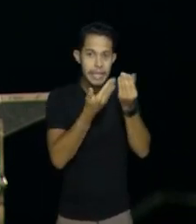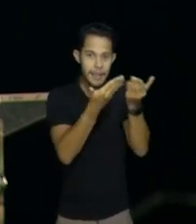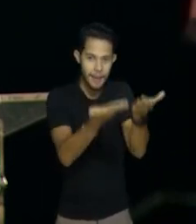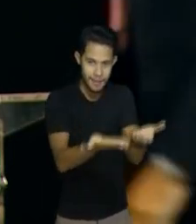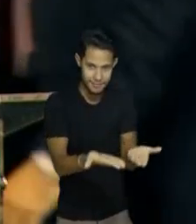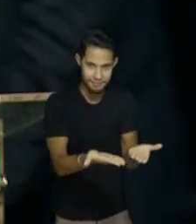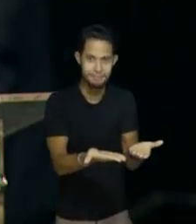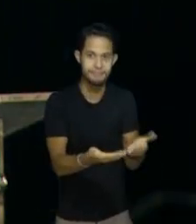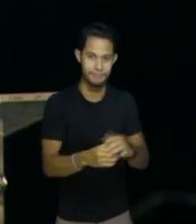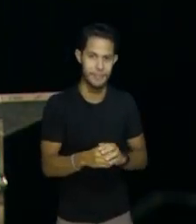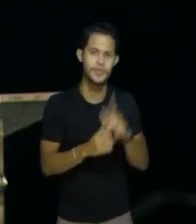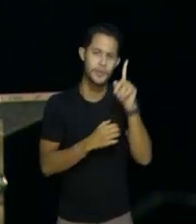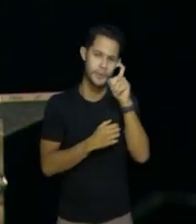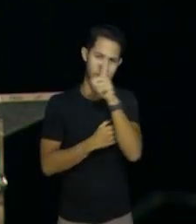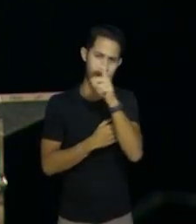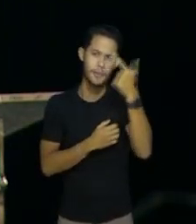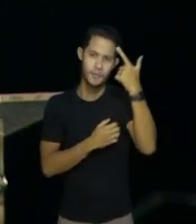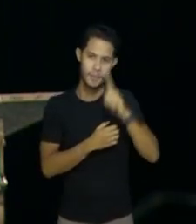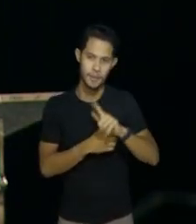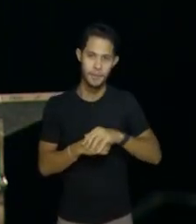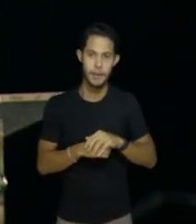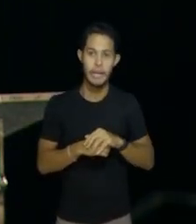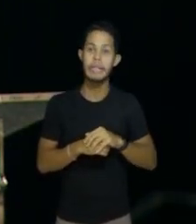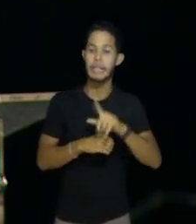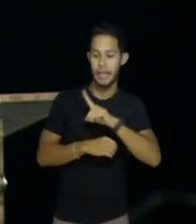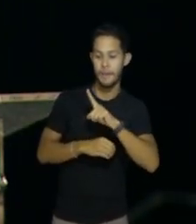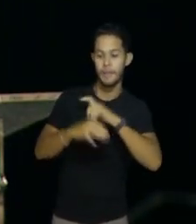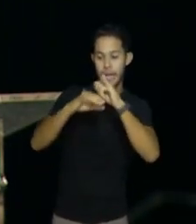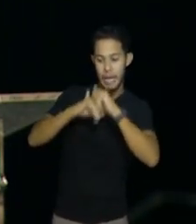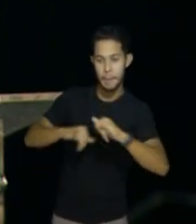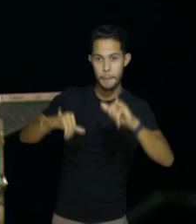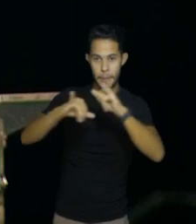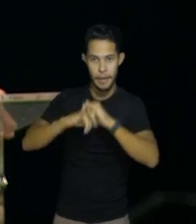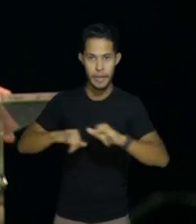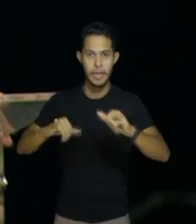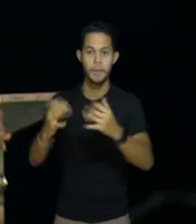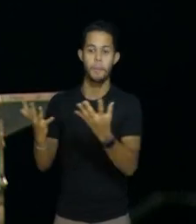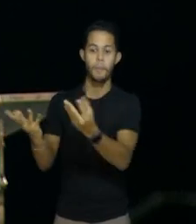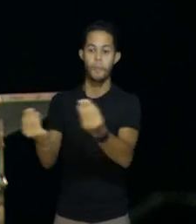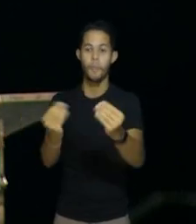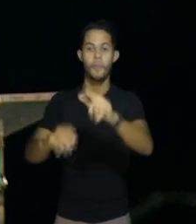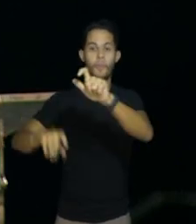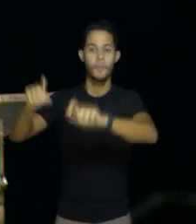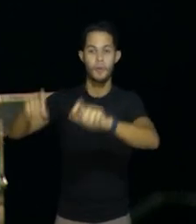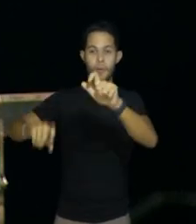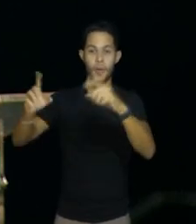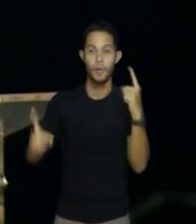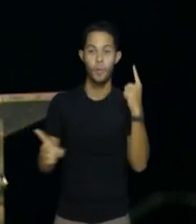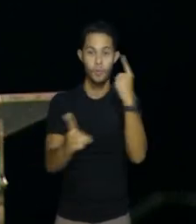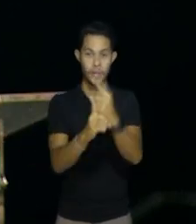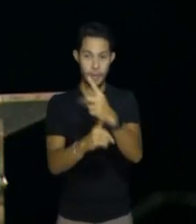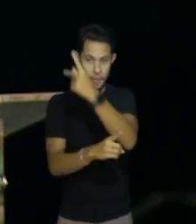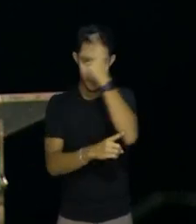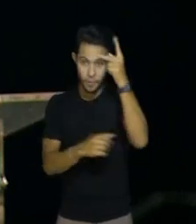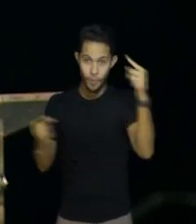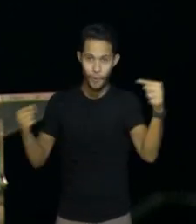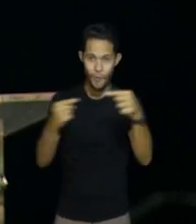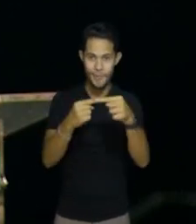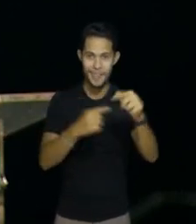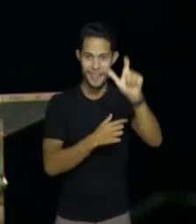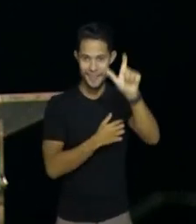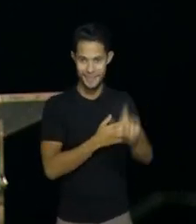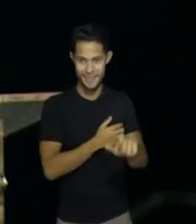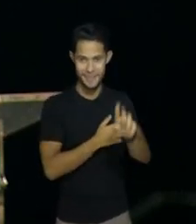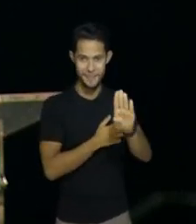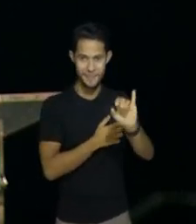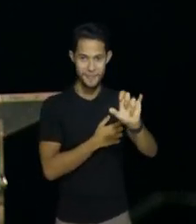começamos uma campanha onde vários atletas e artistas faziam uma campanha para acharmos um doador compatível com o Biel. O Biel,